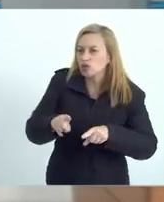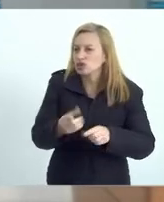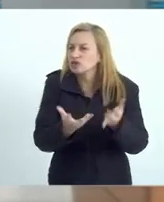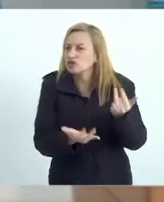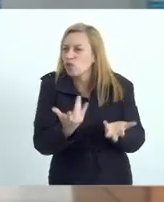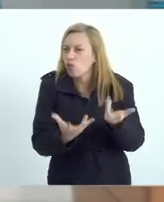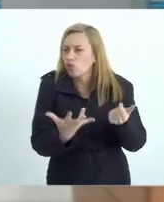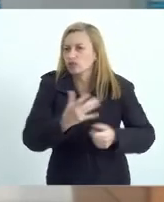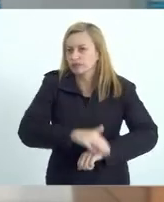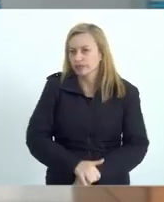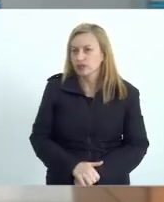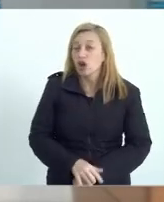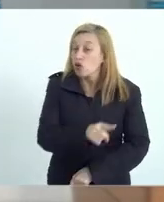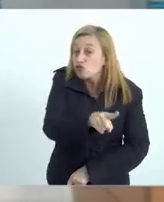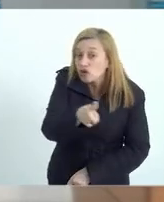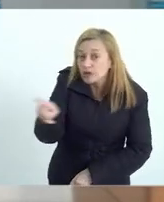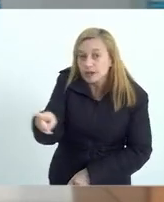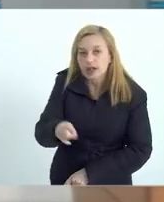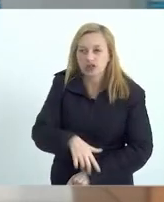vocês